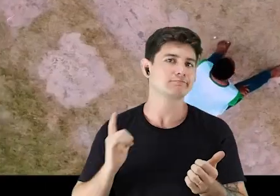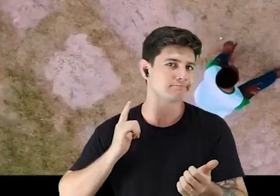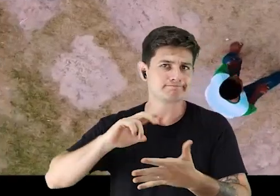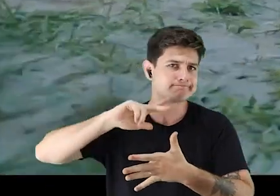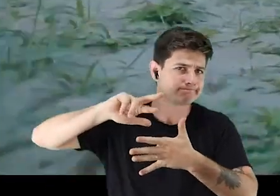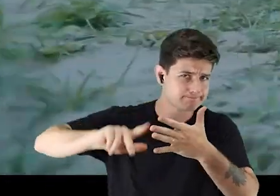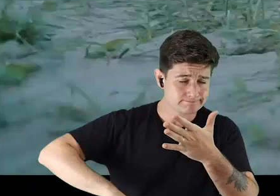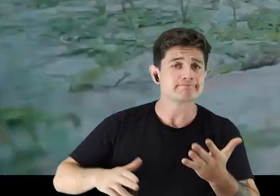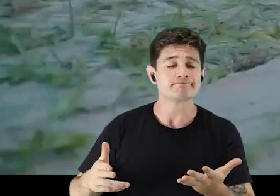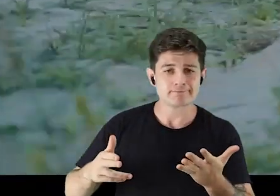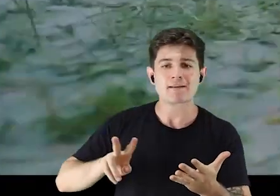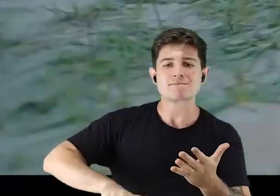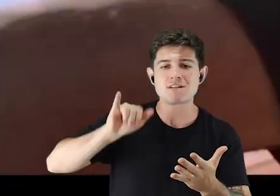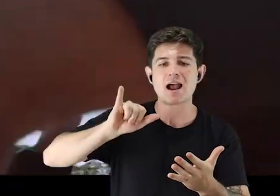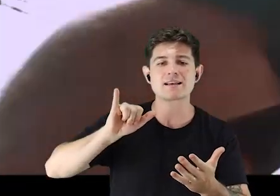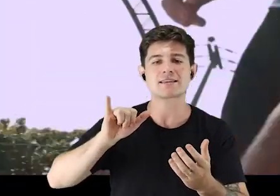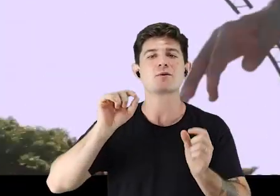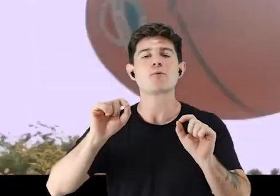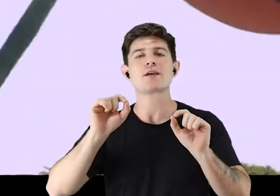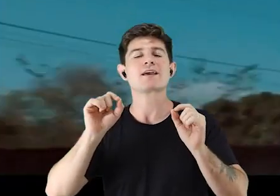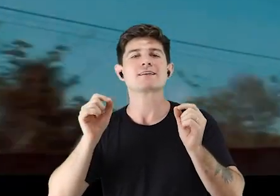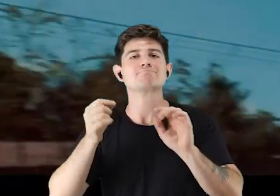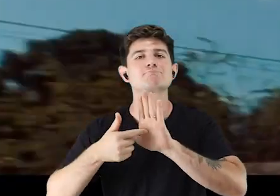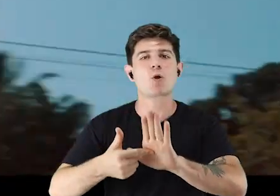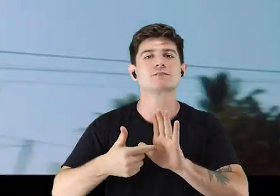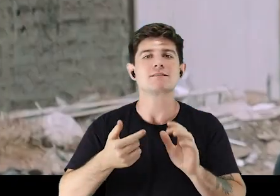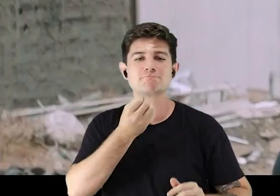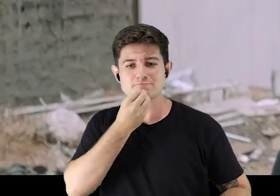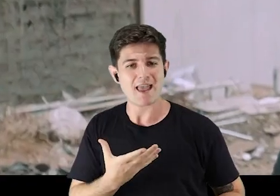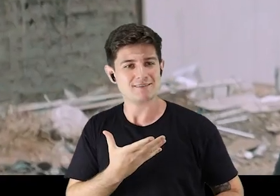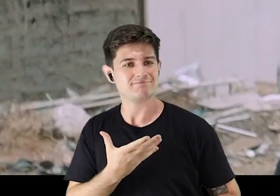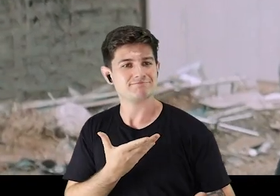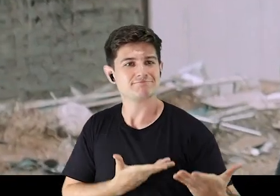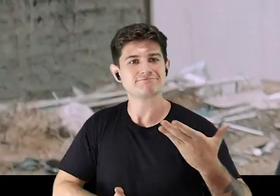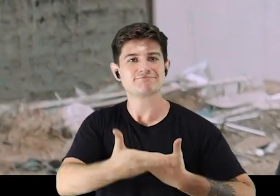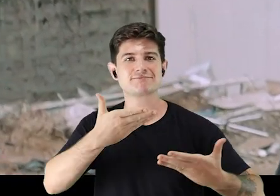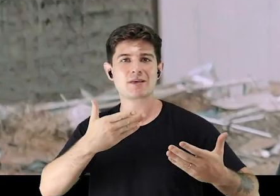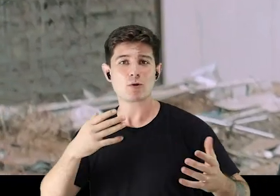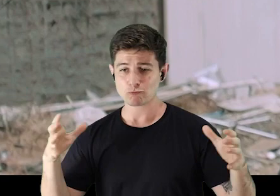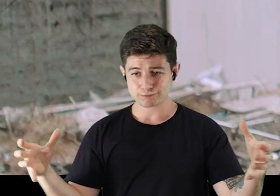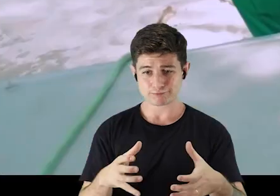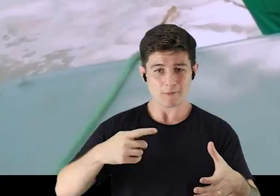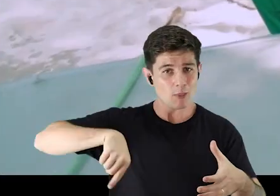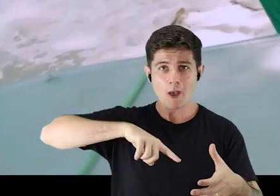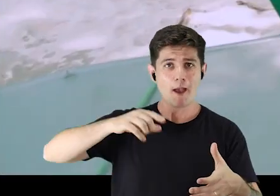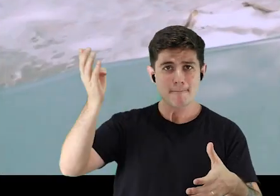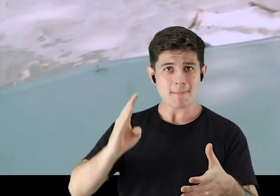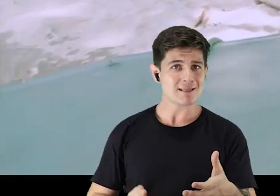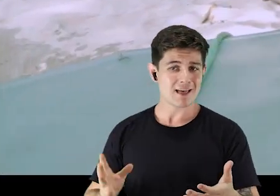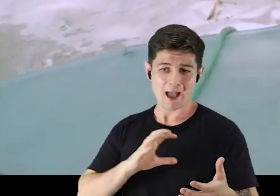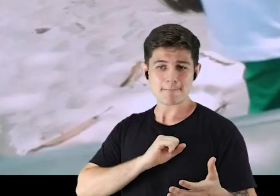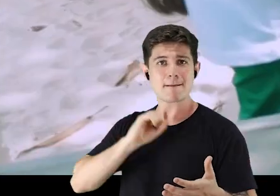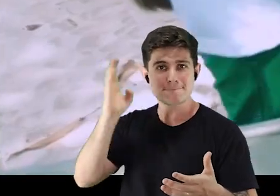por esportes, entre tantas outras coisas que vão caracterizar o bem ao próximo. Aqui todos somos